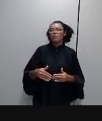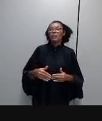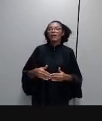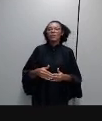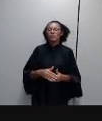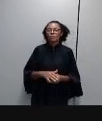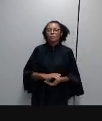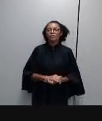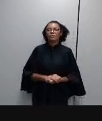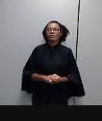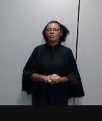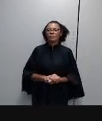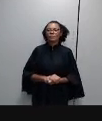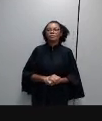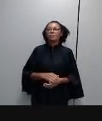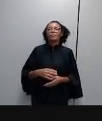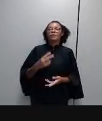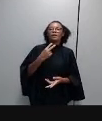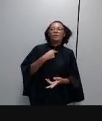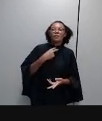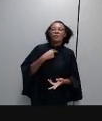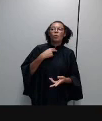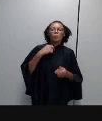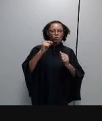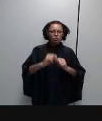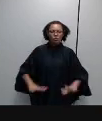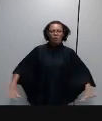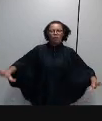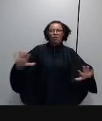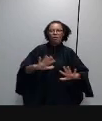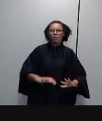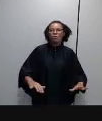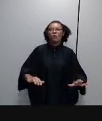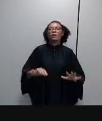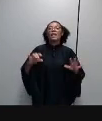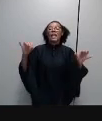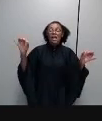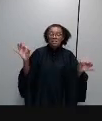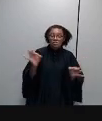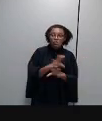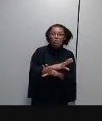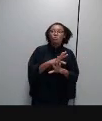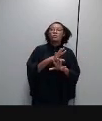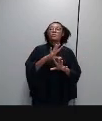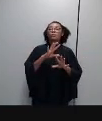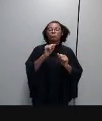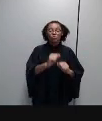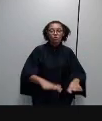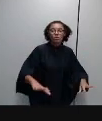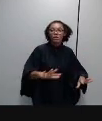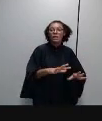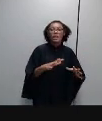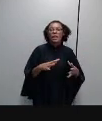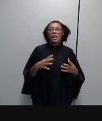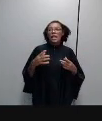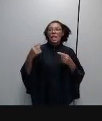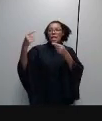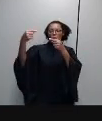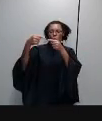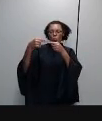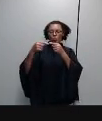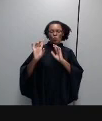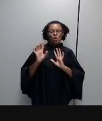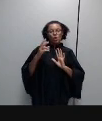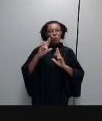essa solução não pode ser a geral será a solução tópica naquele caso concreto eu não discordo amiga Regina eu